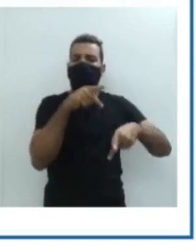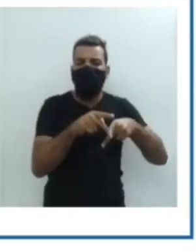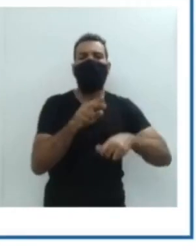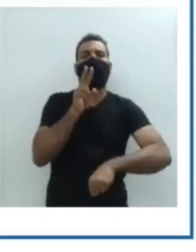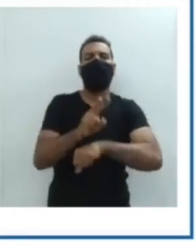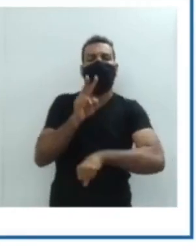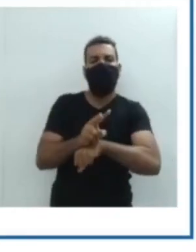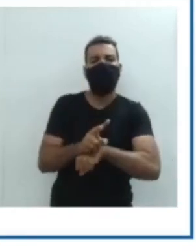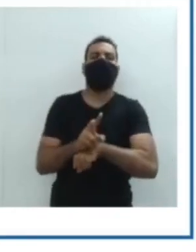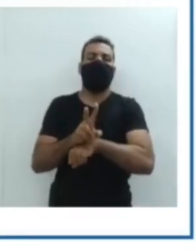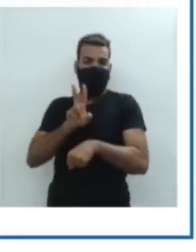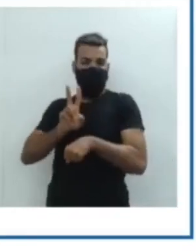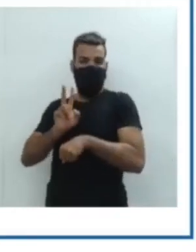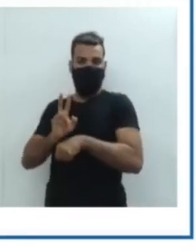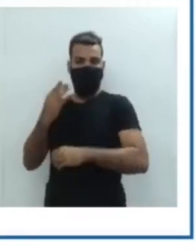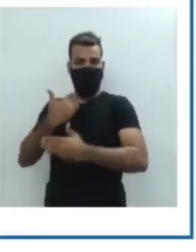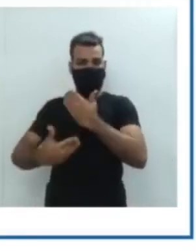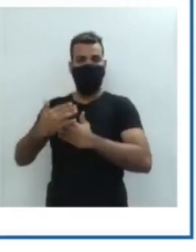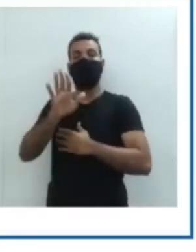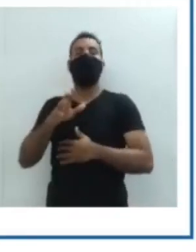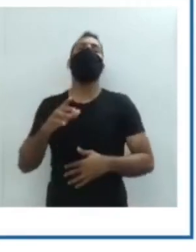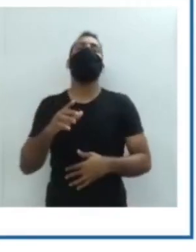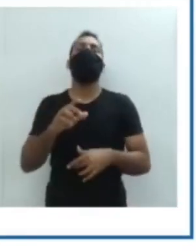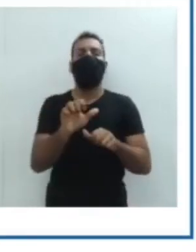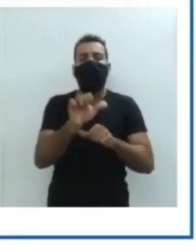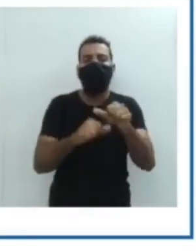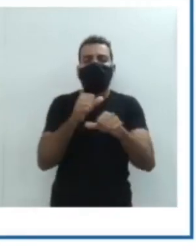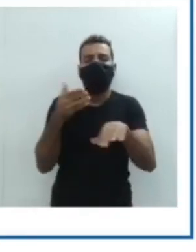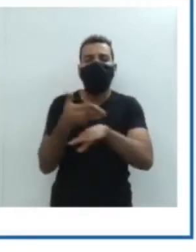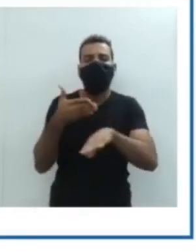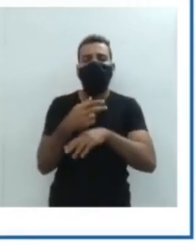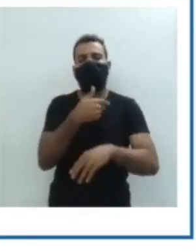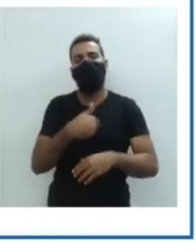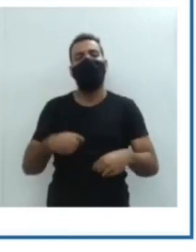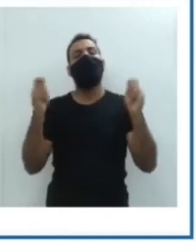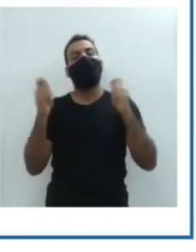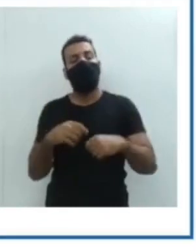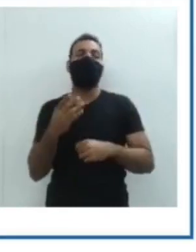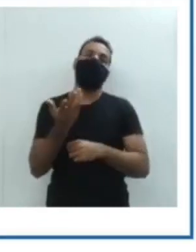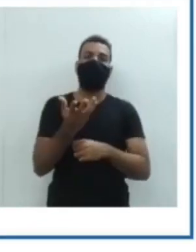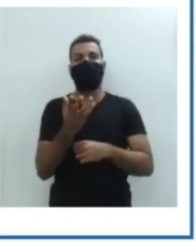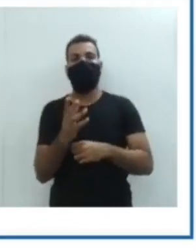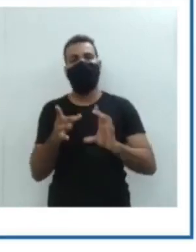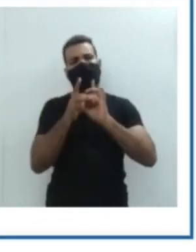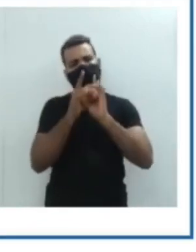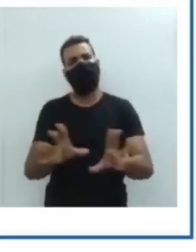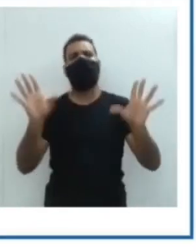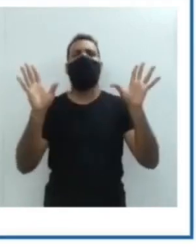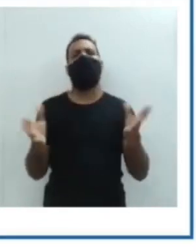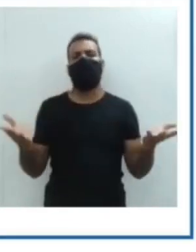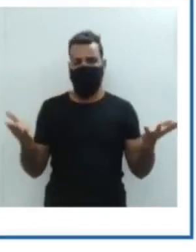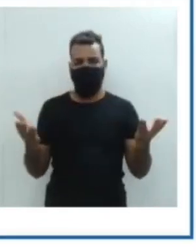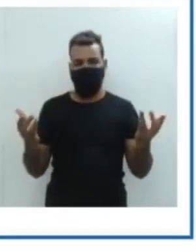a diferença entre eles é que o nosso modificador de acesso público ele possui podemos dizer assim uma maior Liberdade